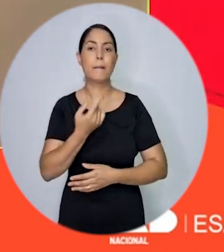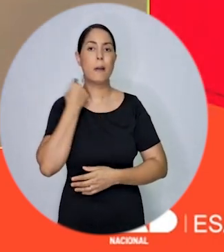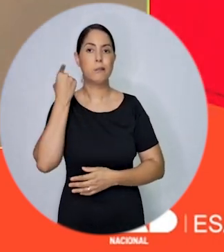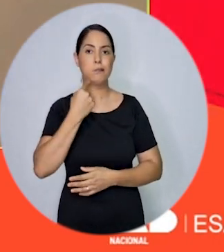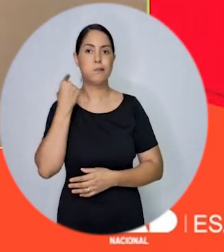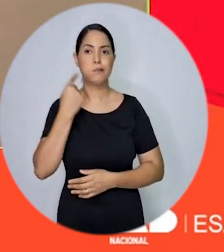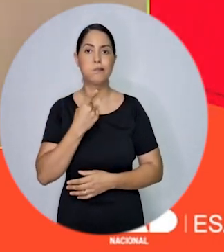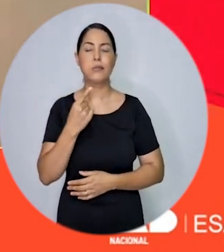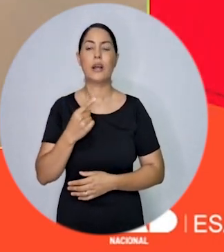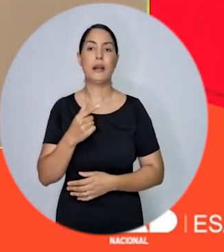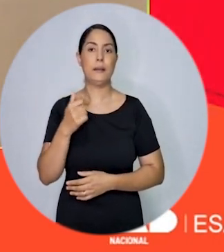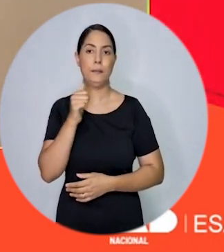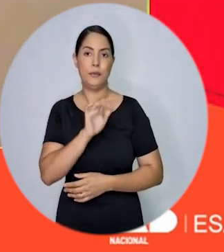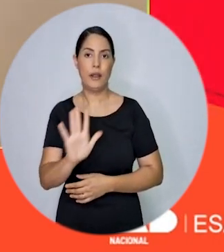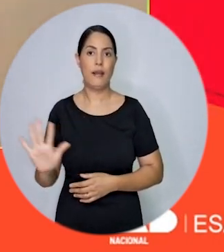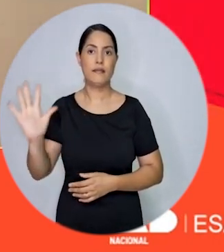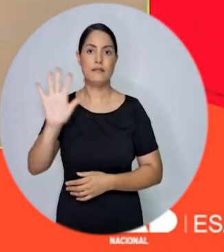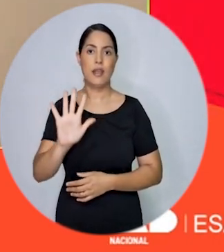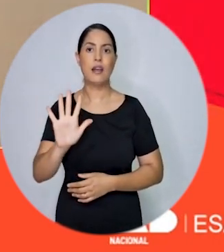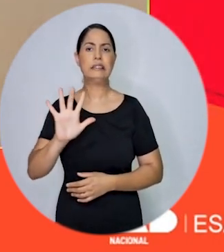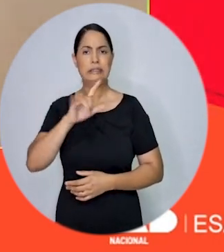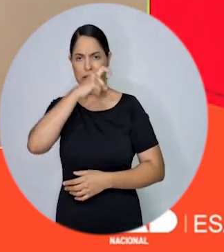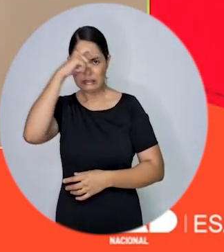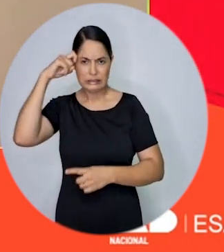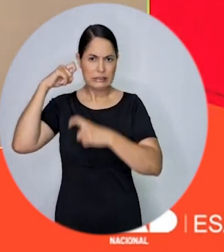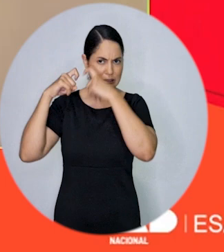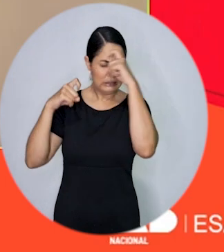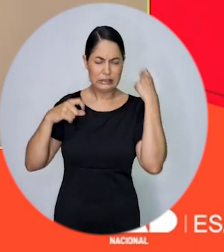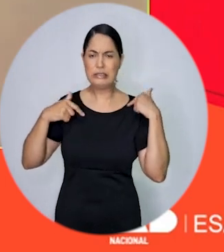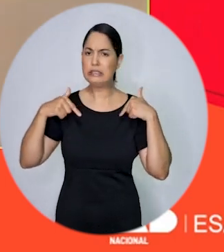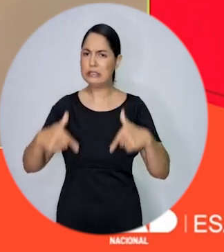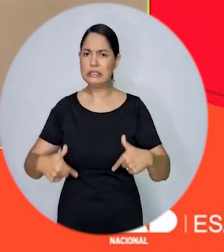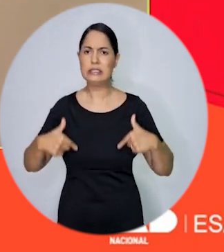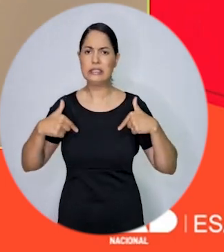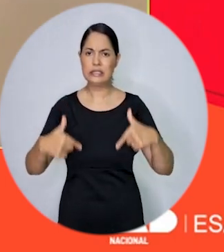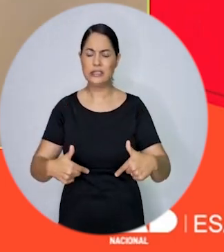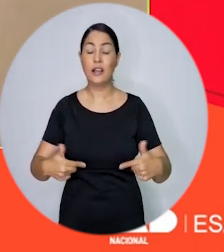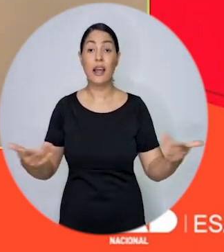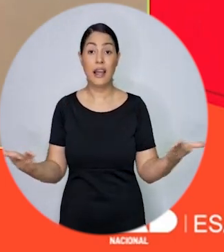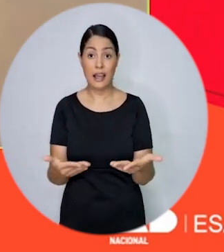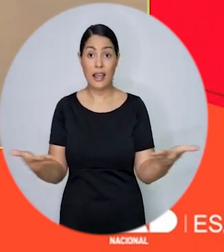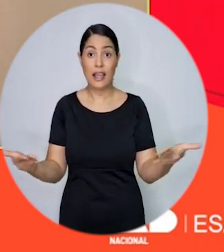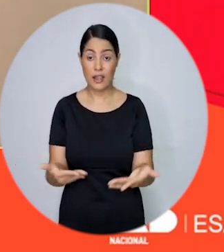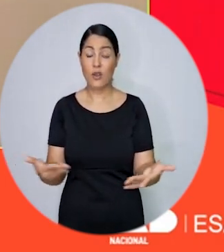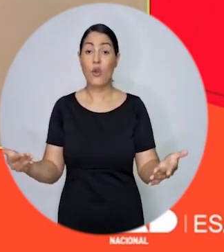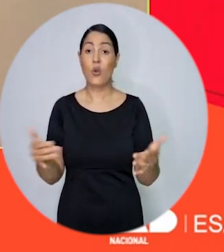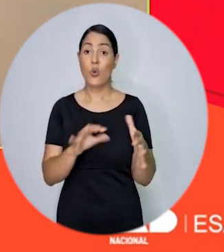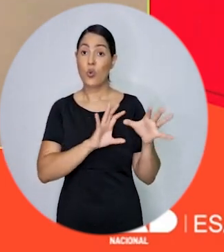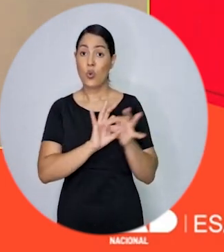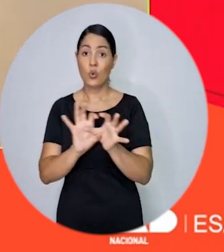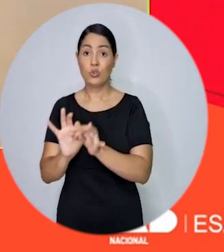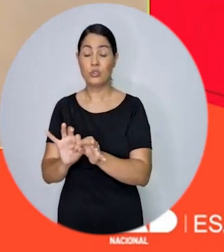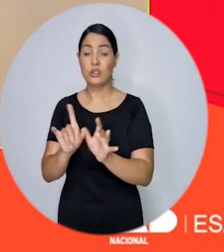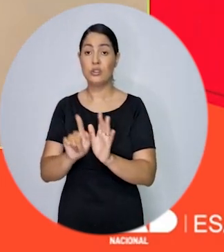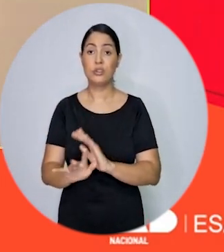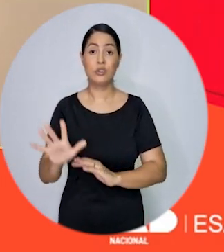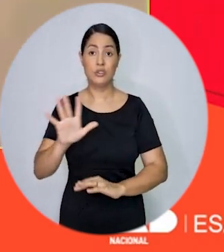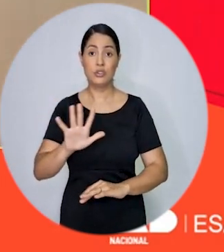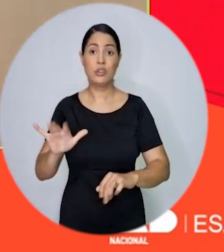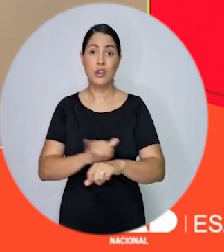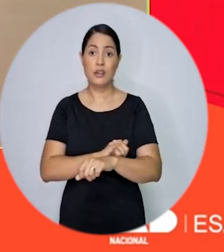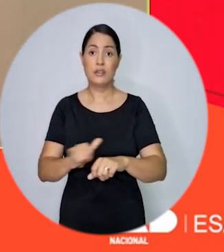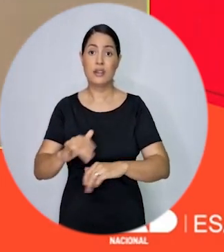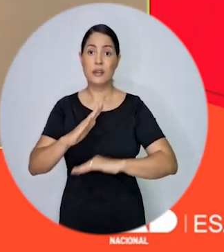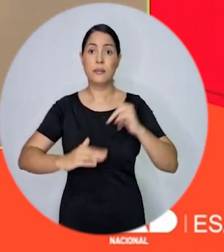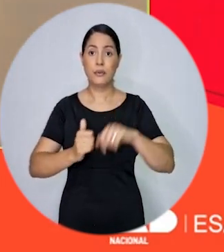que são advogadas, eleitoralistas, que deram o sangue para poder fornecer uma nova vertente de atuação